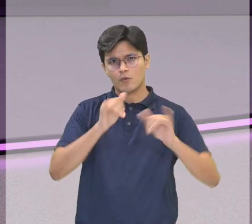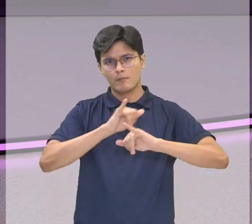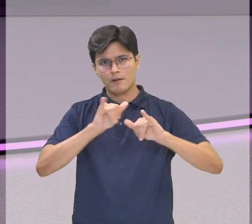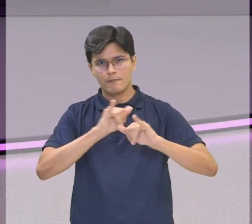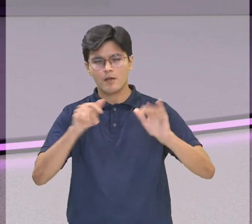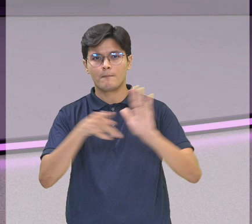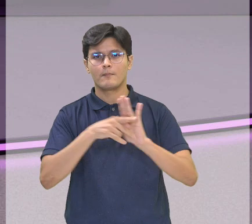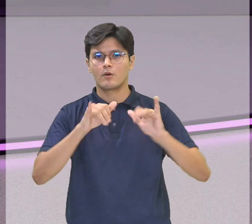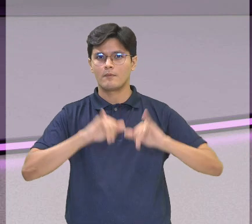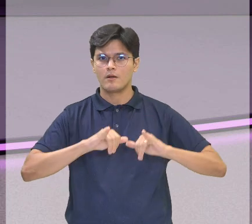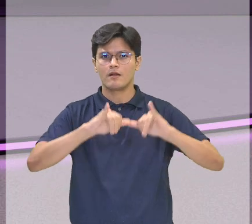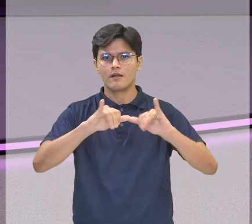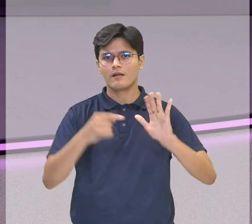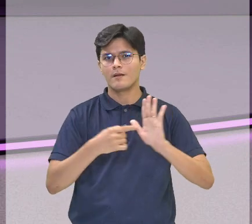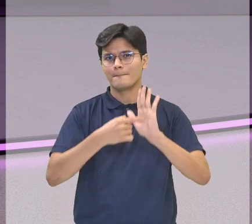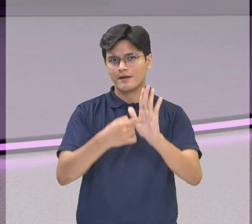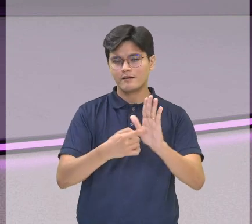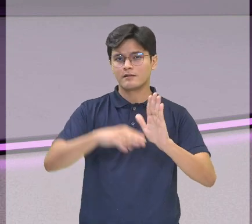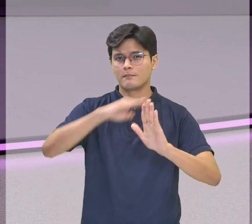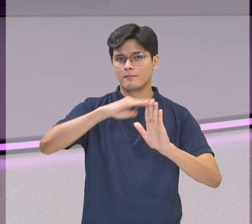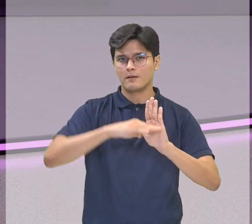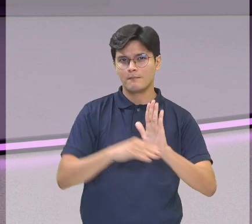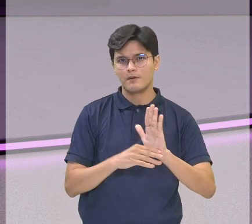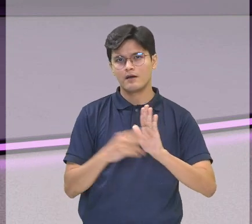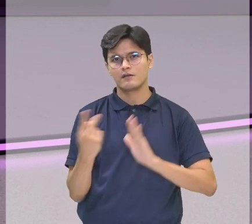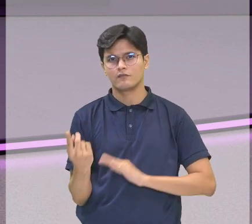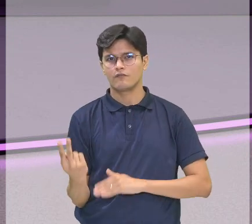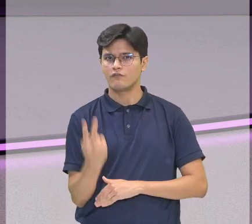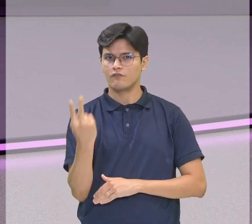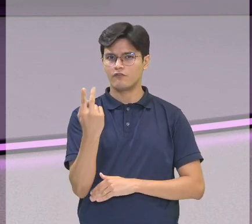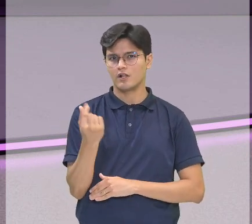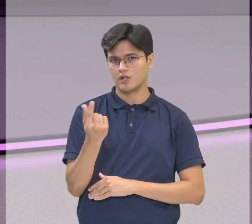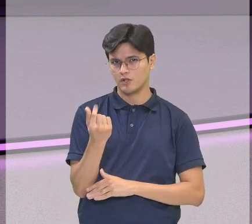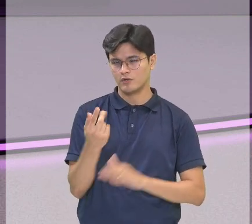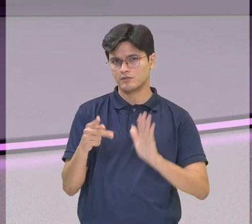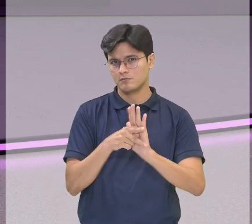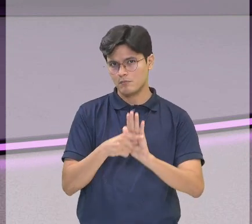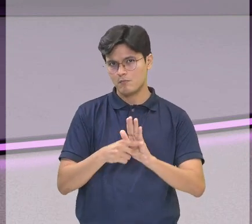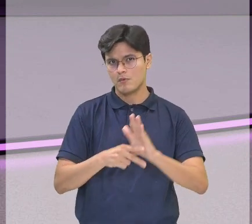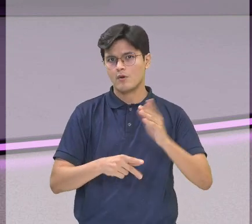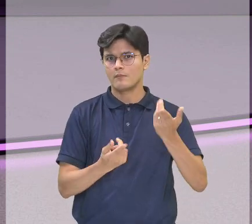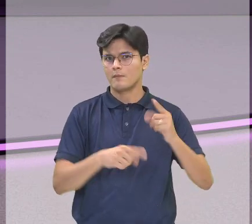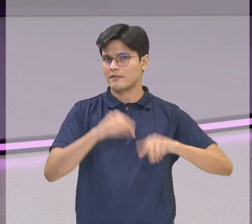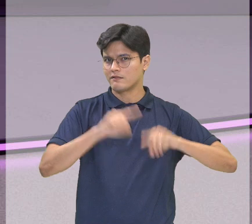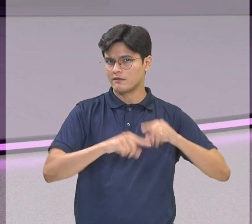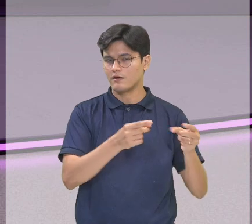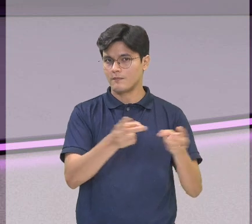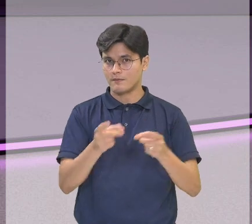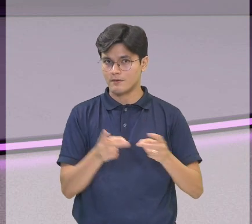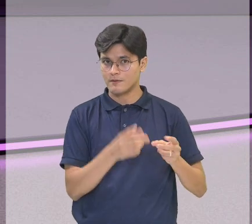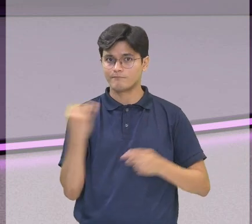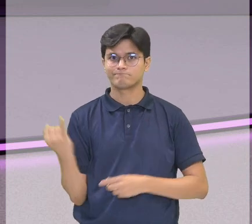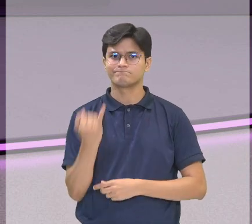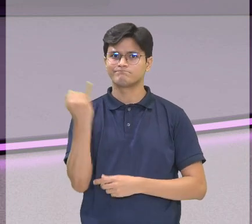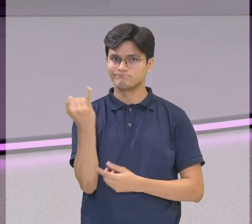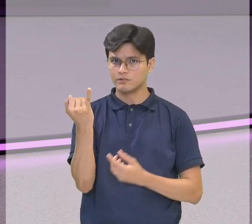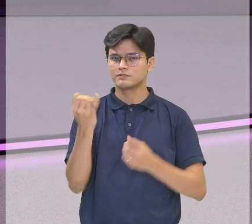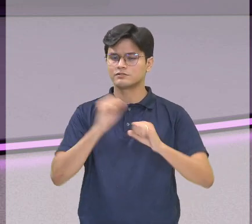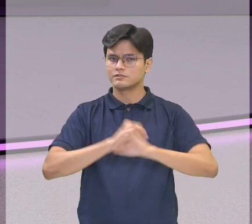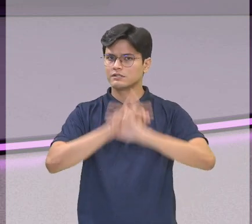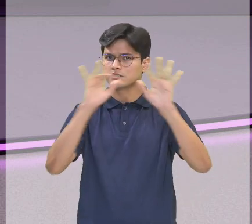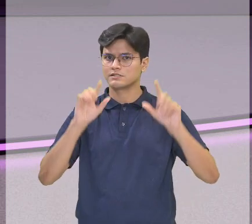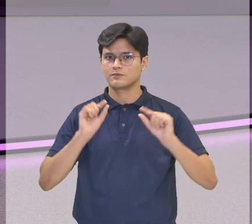aparecem os valores das mercadorias. É até importante a gente frisar o seguinte,